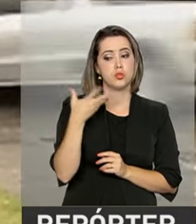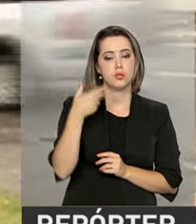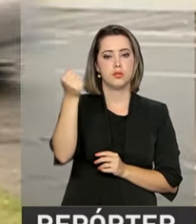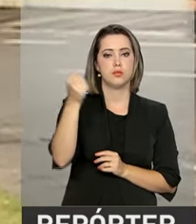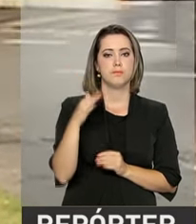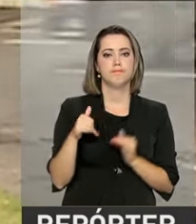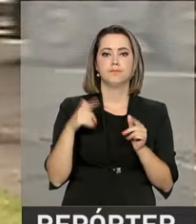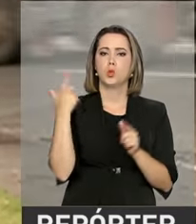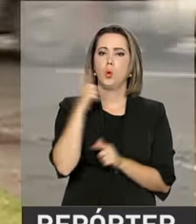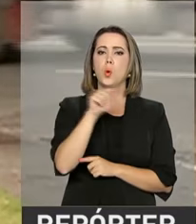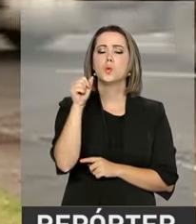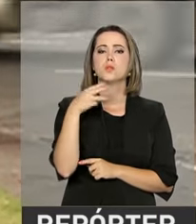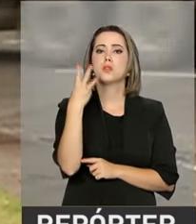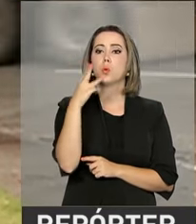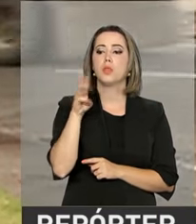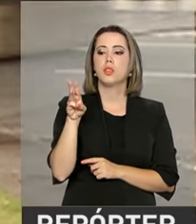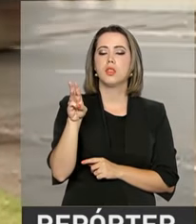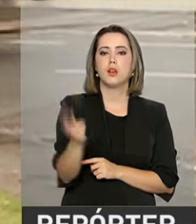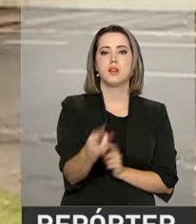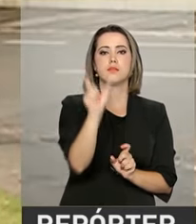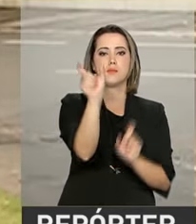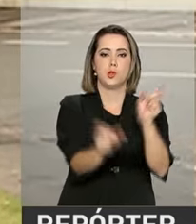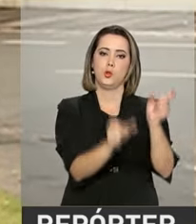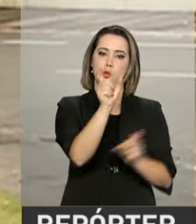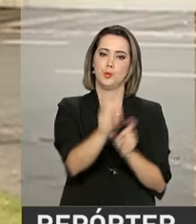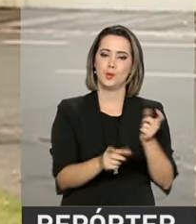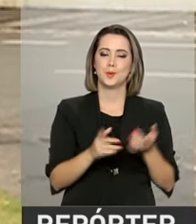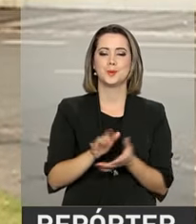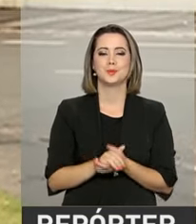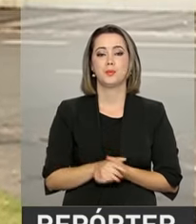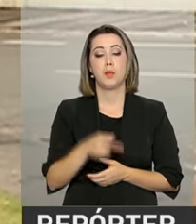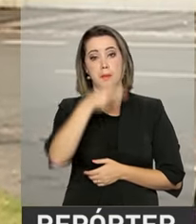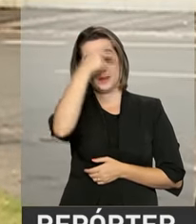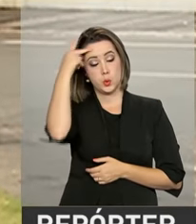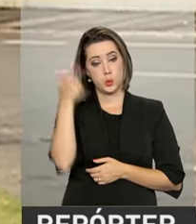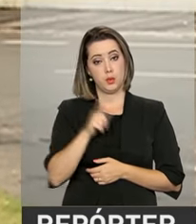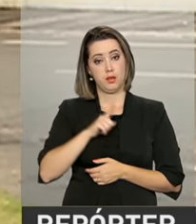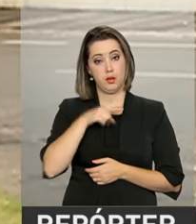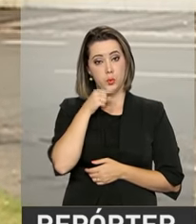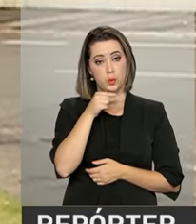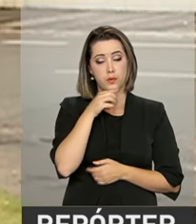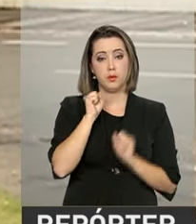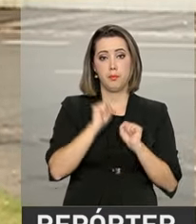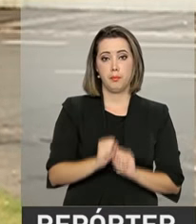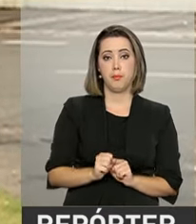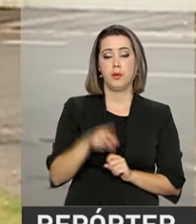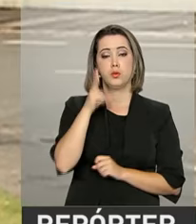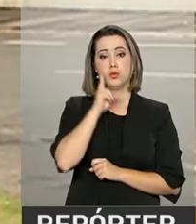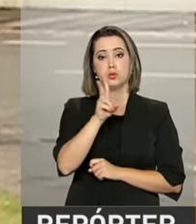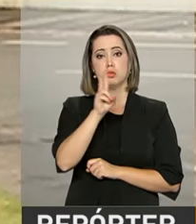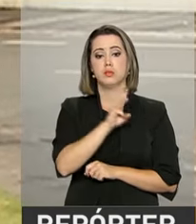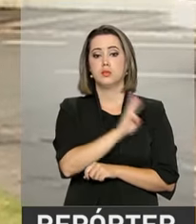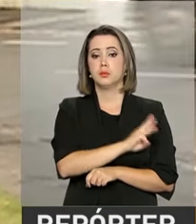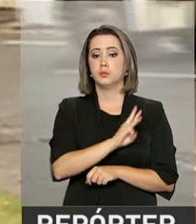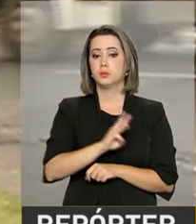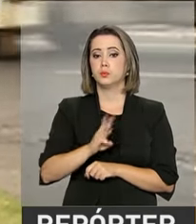sacaram alcançou 3 milhões e 700 mil pessoas. Quem quiser tirar dúvidas pode acessar o site